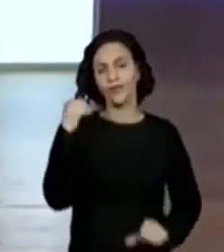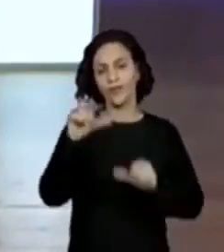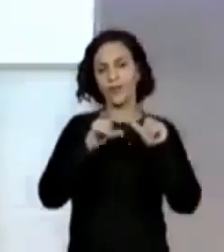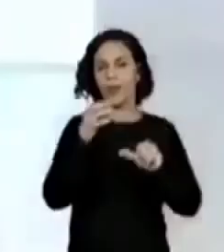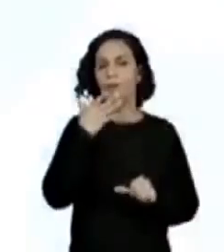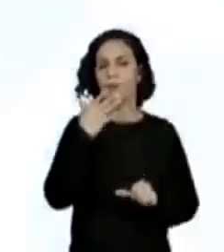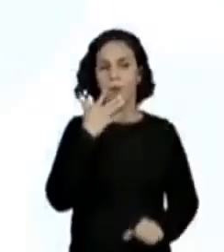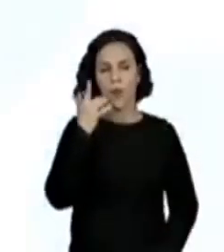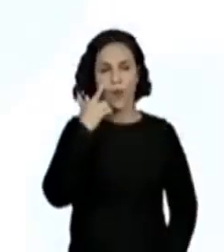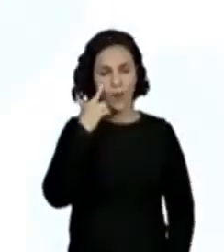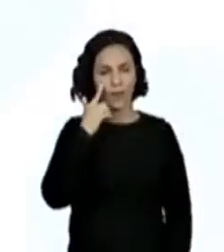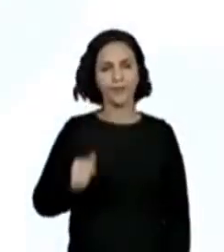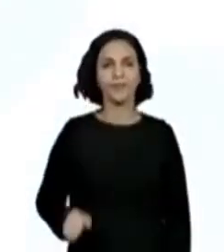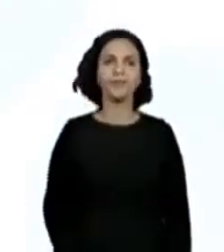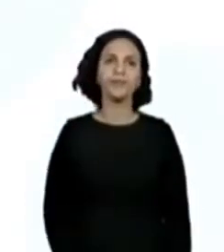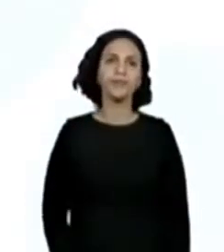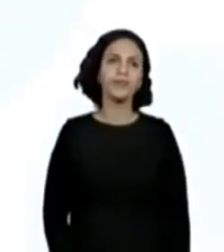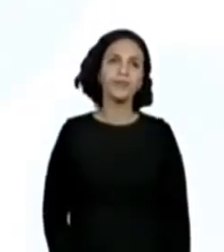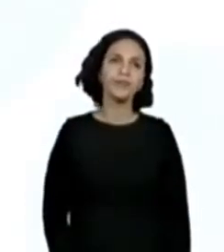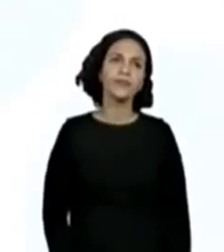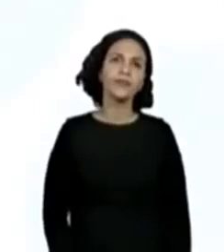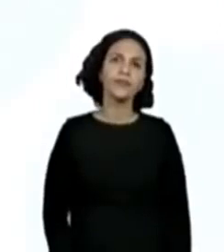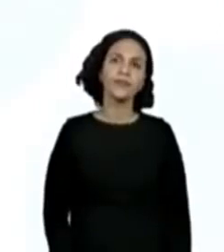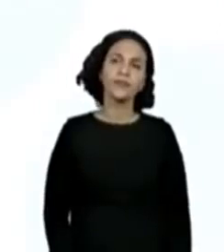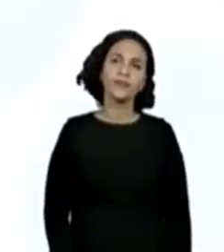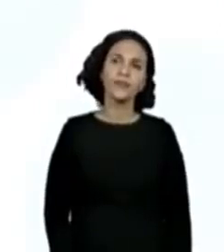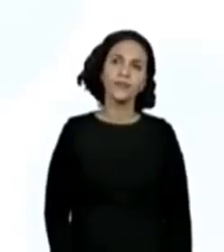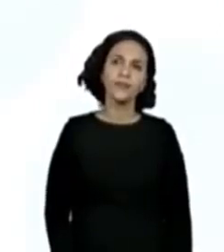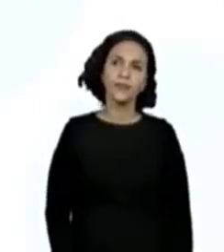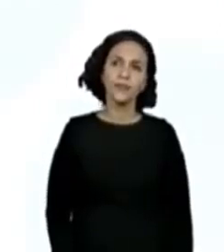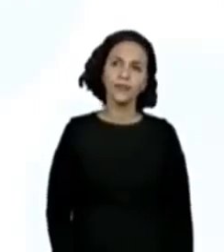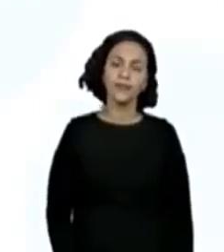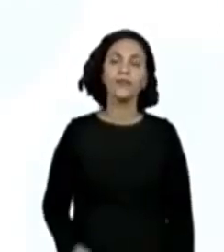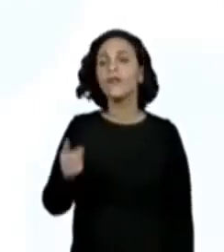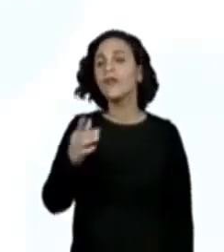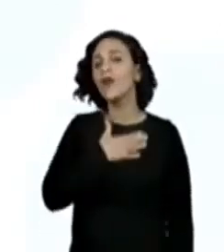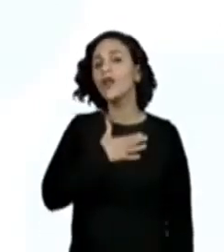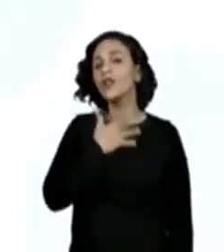cor da caneta. Troca para mim, professora Fran. Coloca uma cor que você gosta.